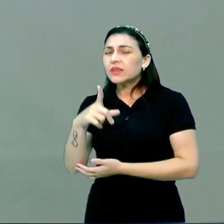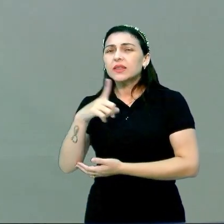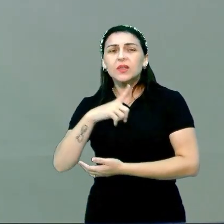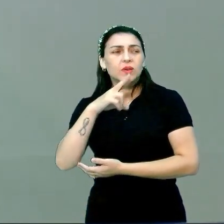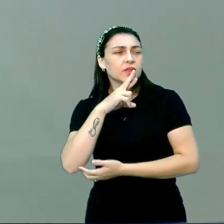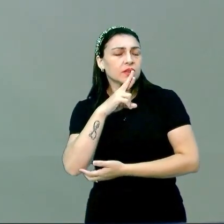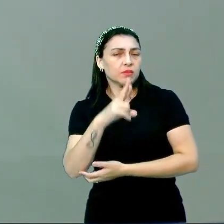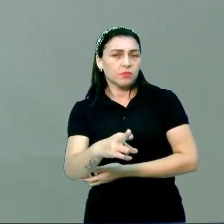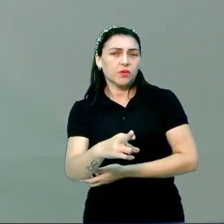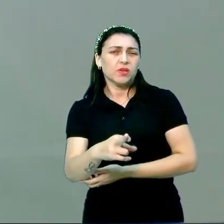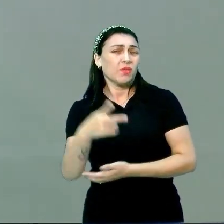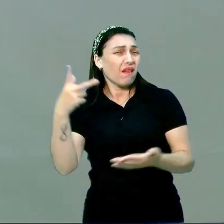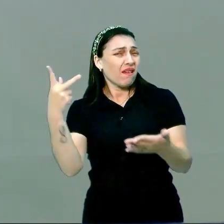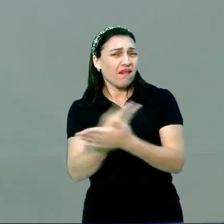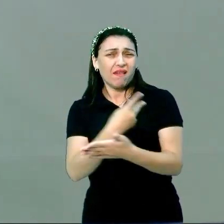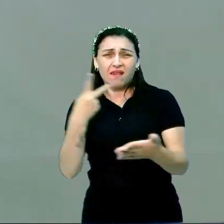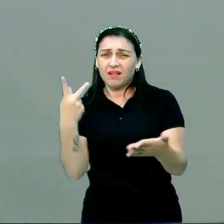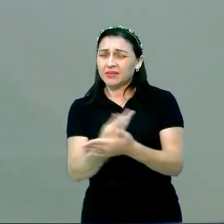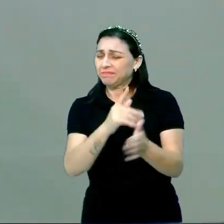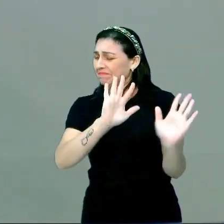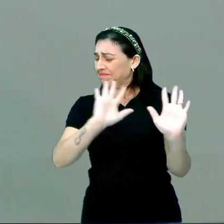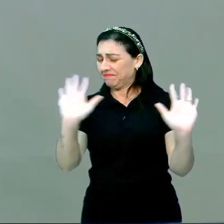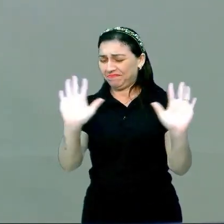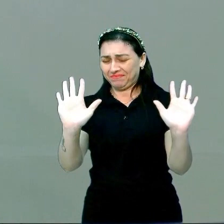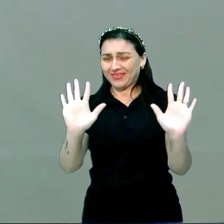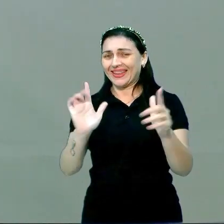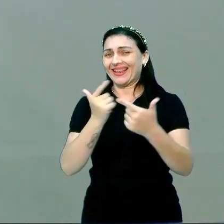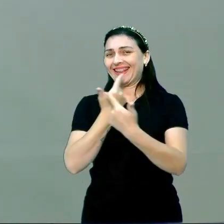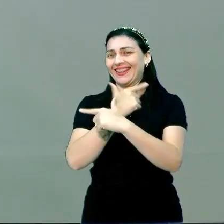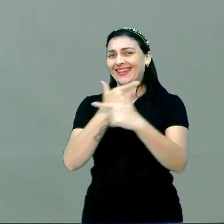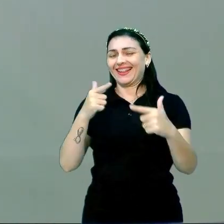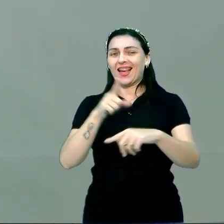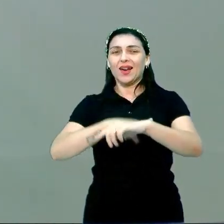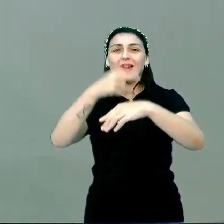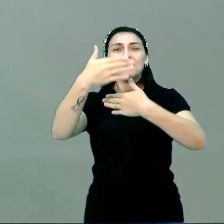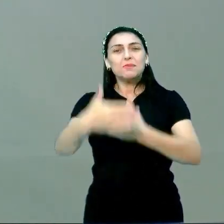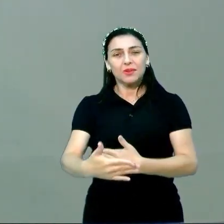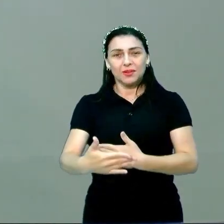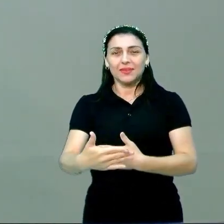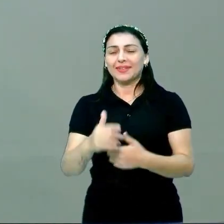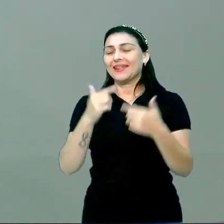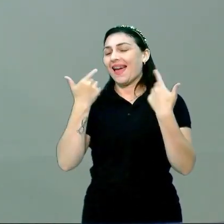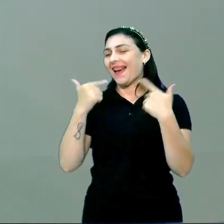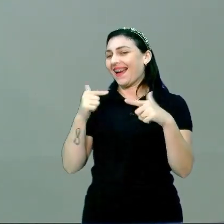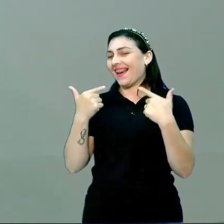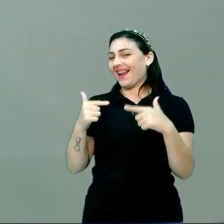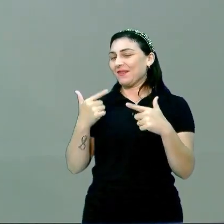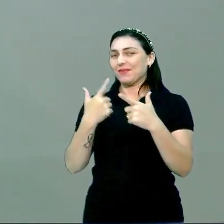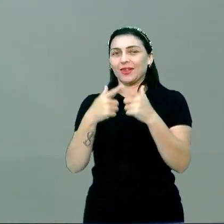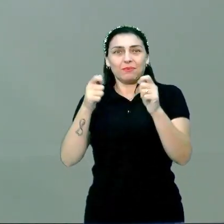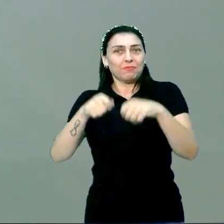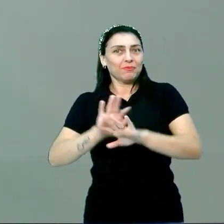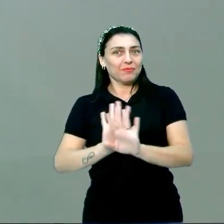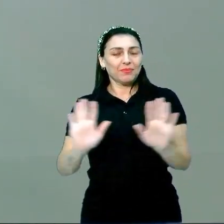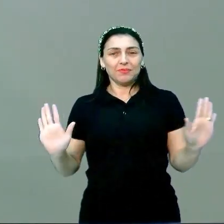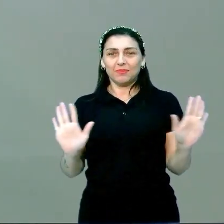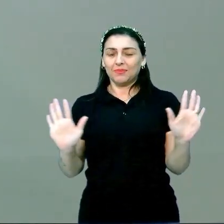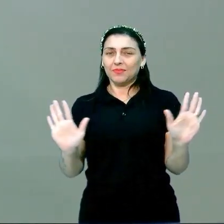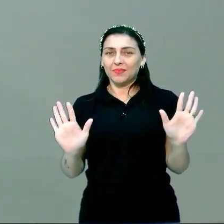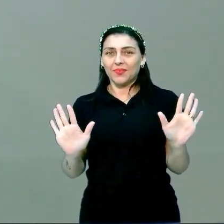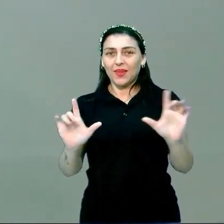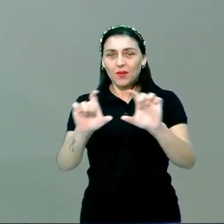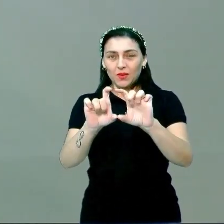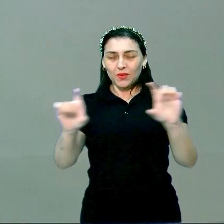tem umas respostas assim que elas são tão erradas que a gente faz rir, né, na hora da prova assim. KKKKK, porque não é possível que